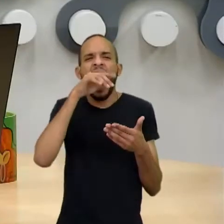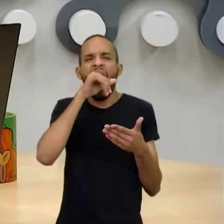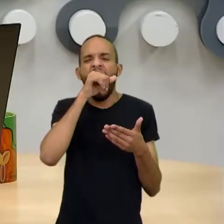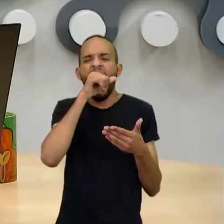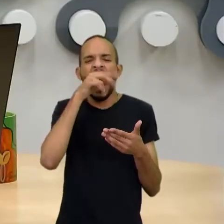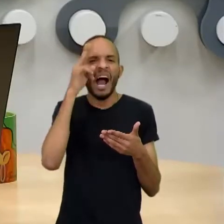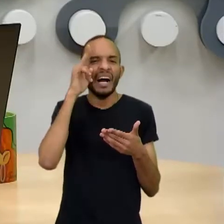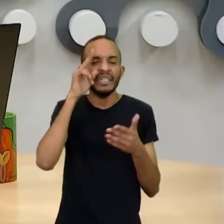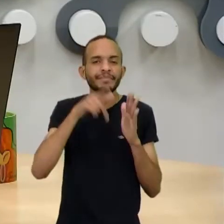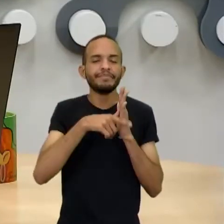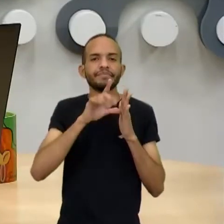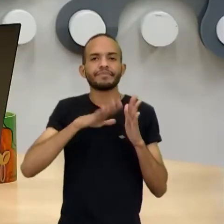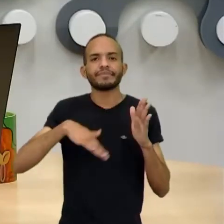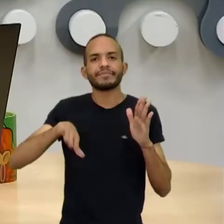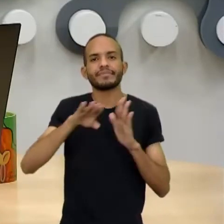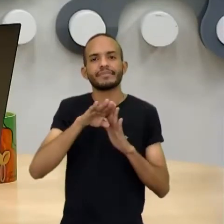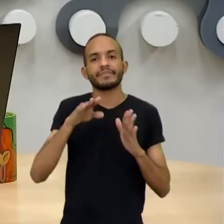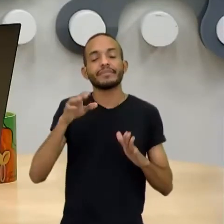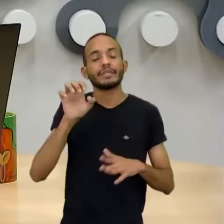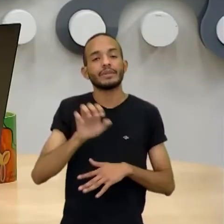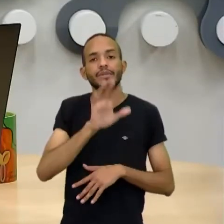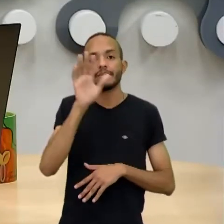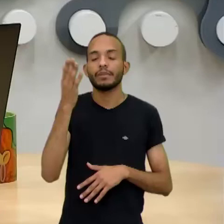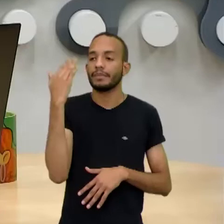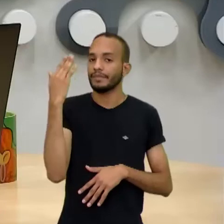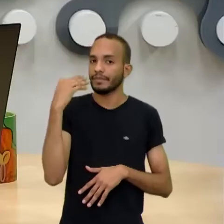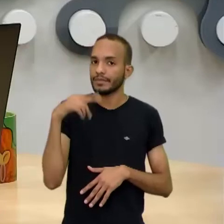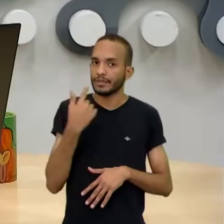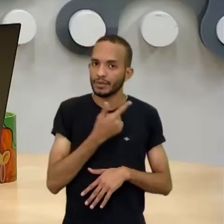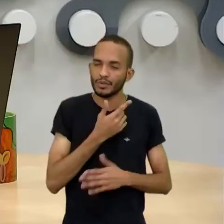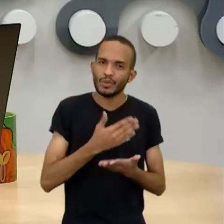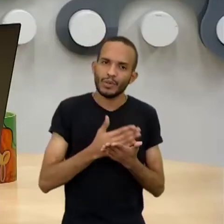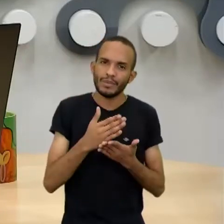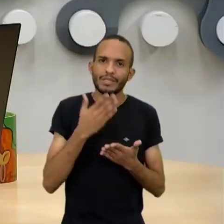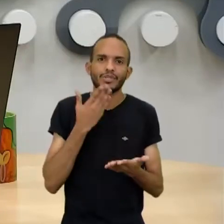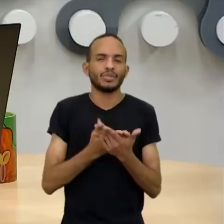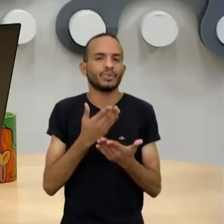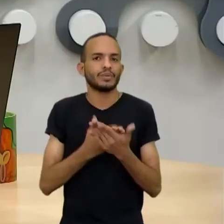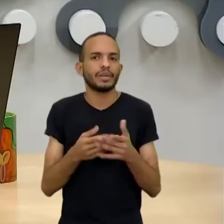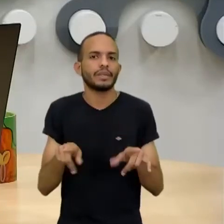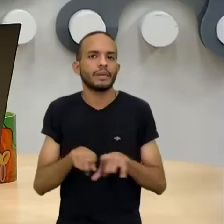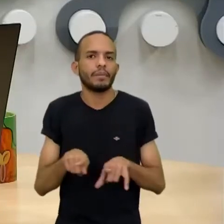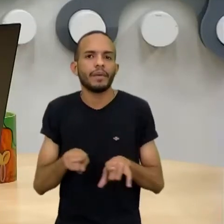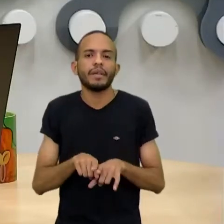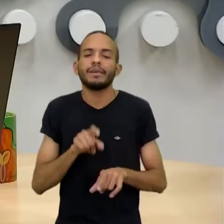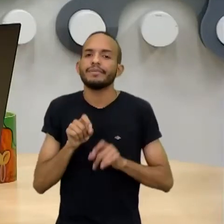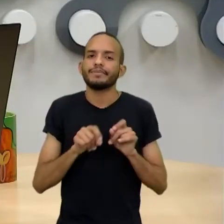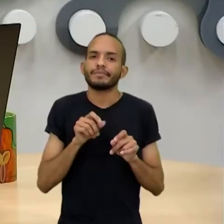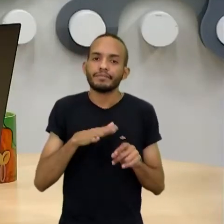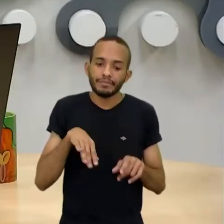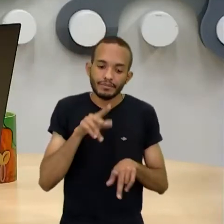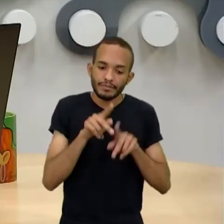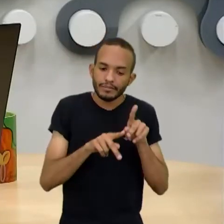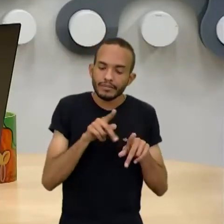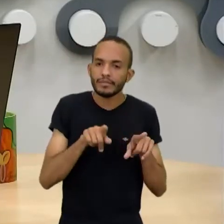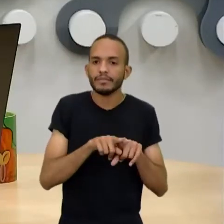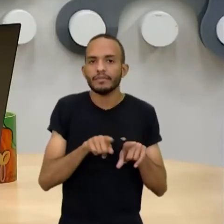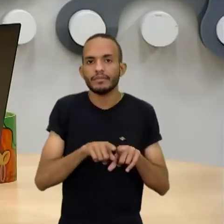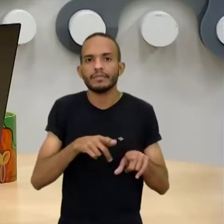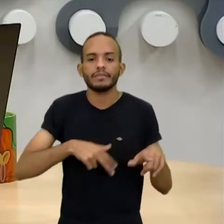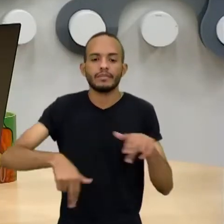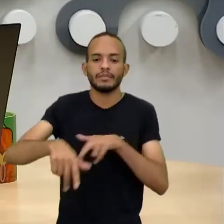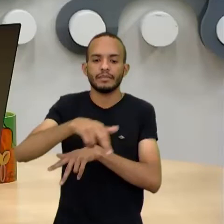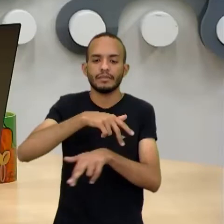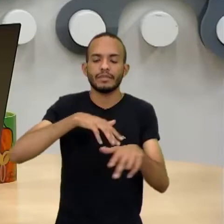da chegada dos europeus. Inclusive, na Antiguidade, quando a gente começa a estudar ali os povos que estão